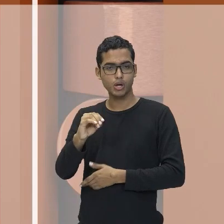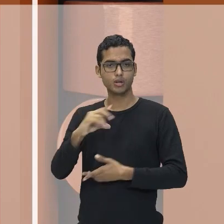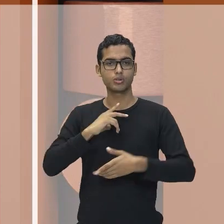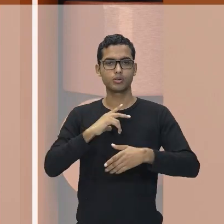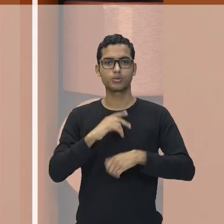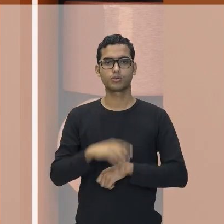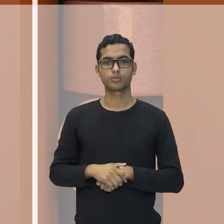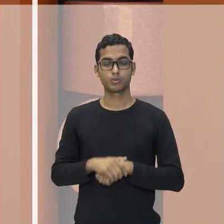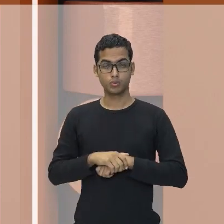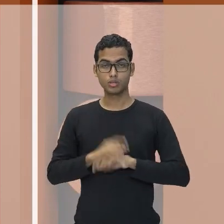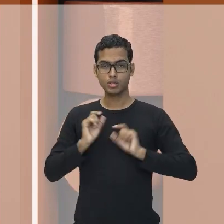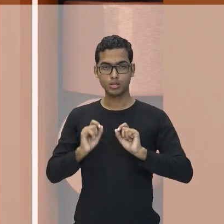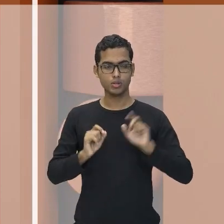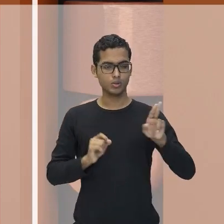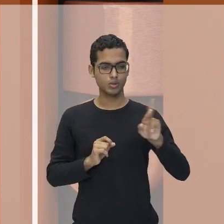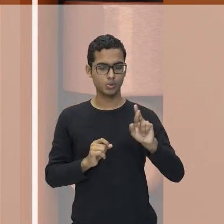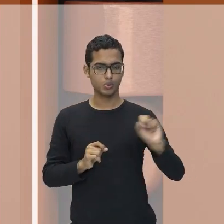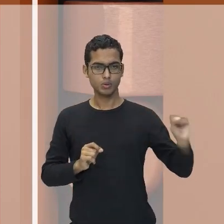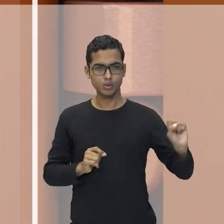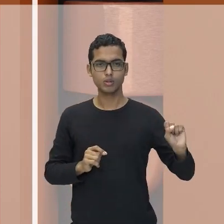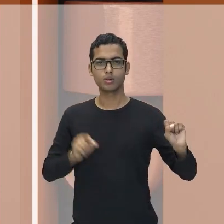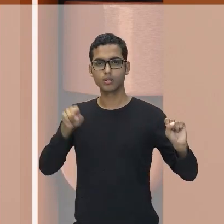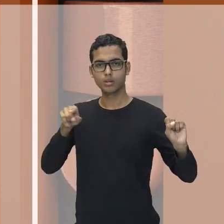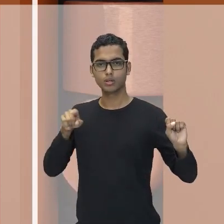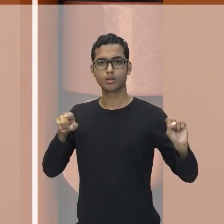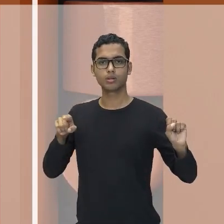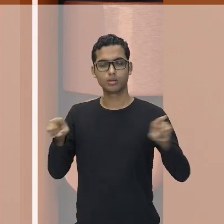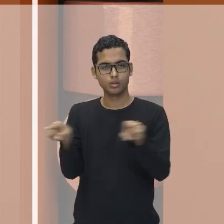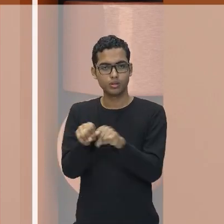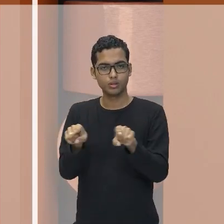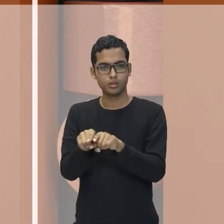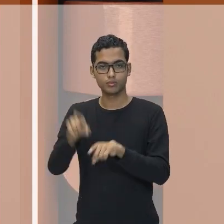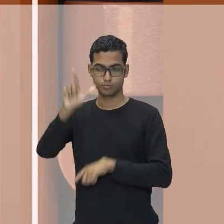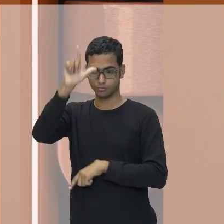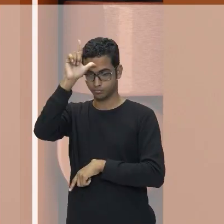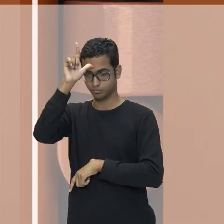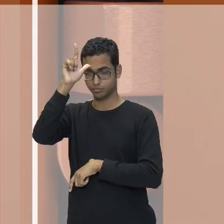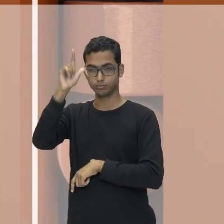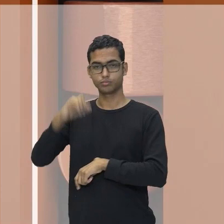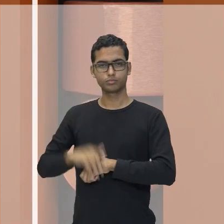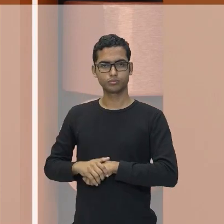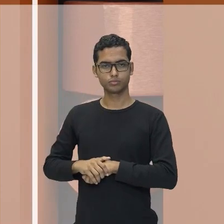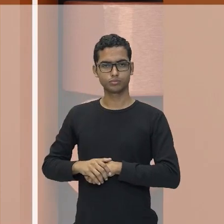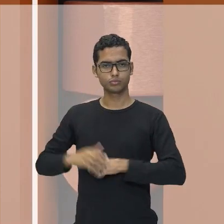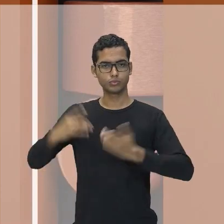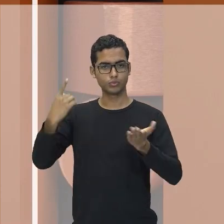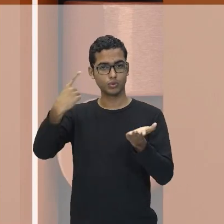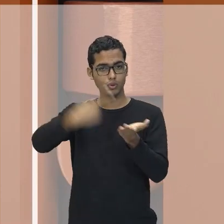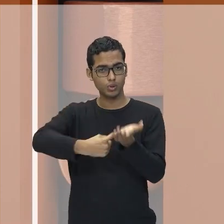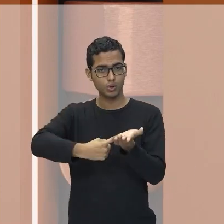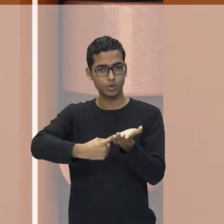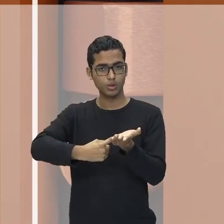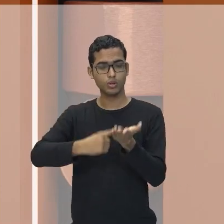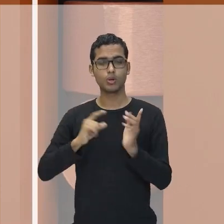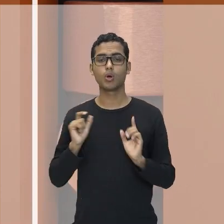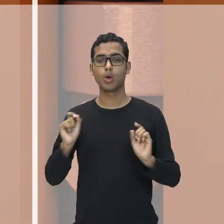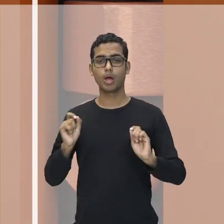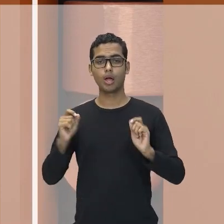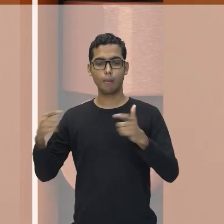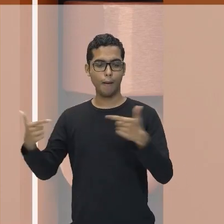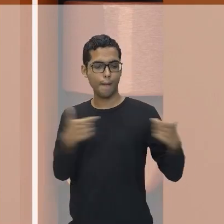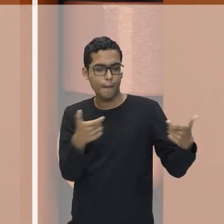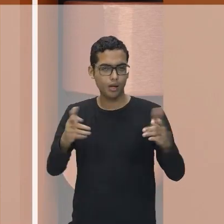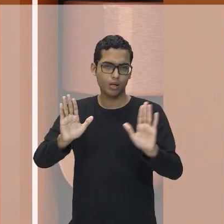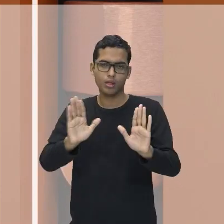se comprometiam em não atacarem um ao outro, mas isso era meio que um paradoxo, um paradigma, né?